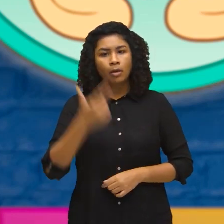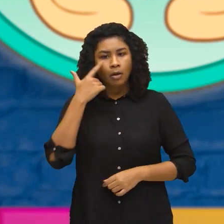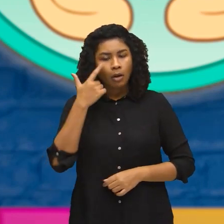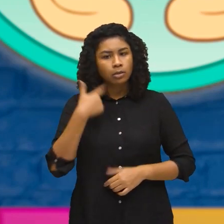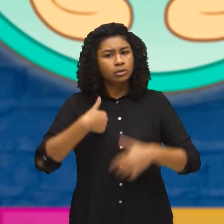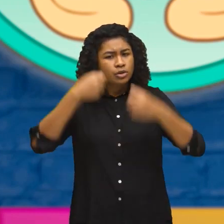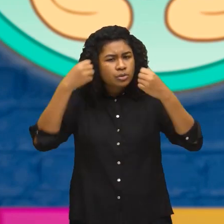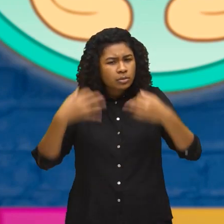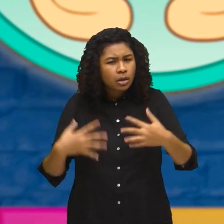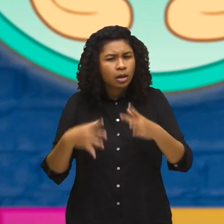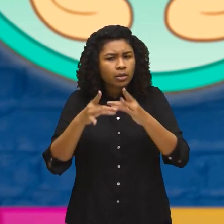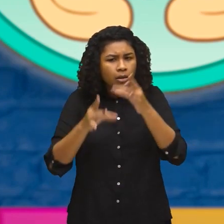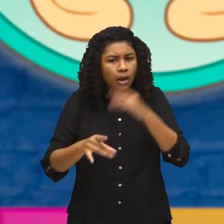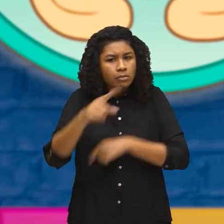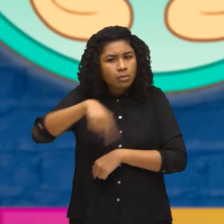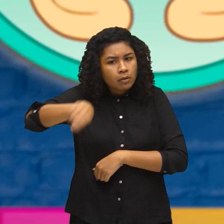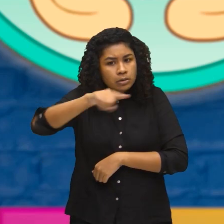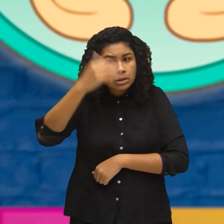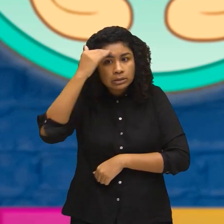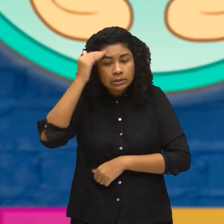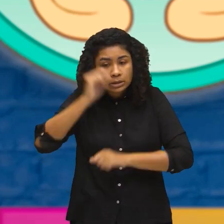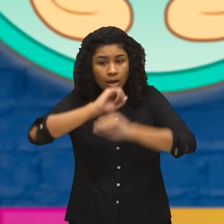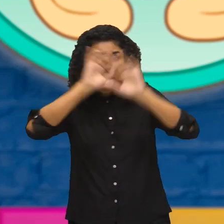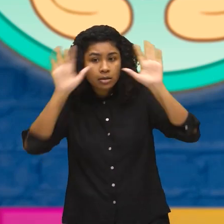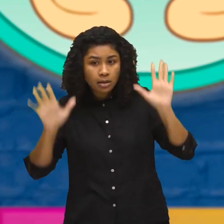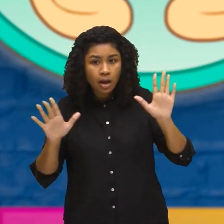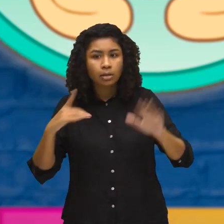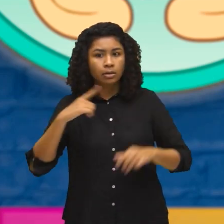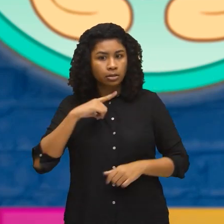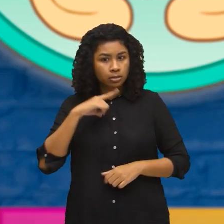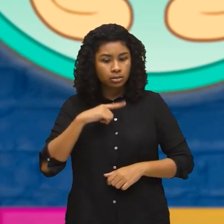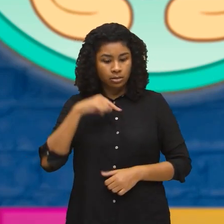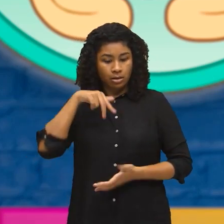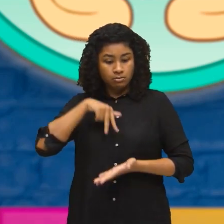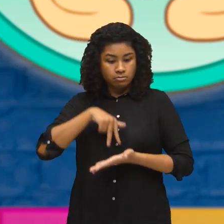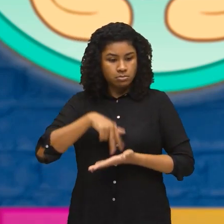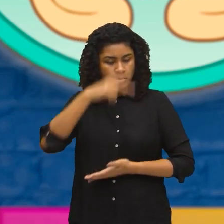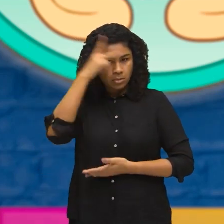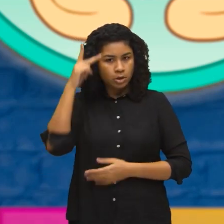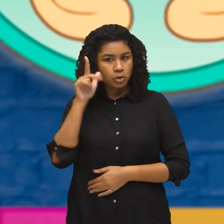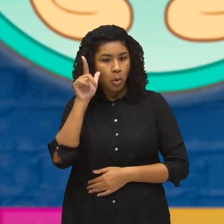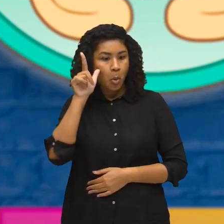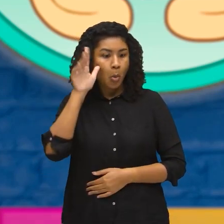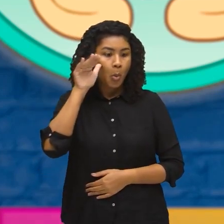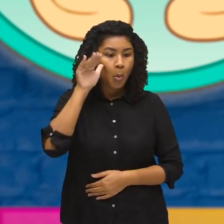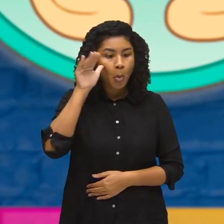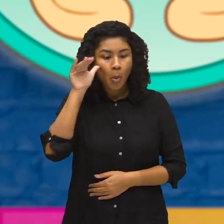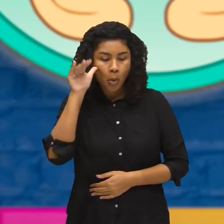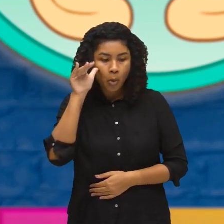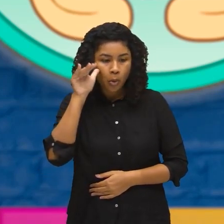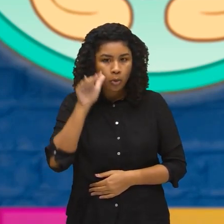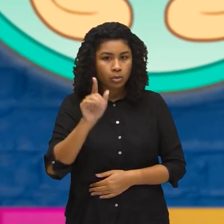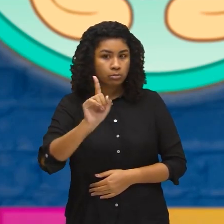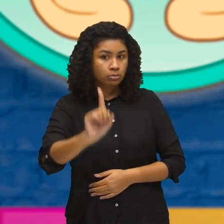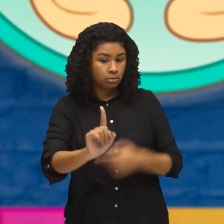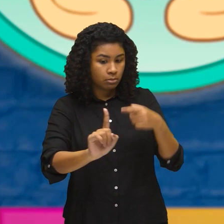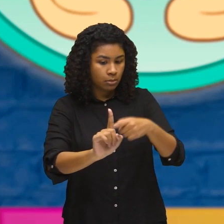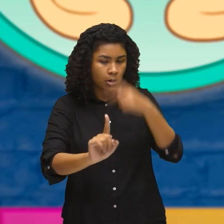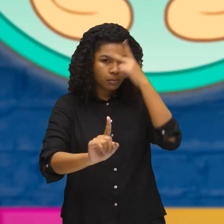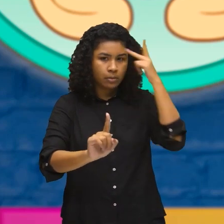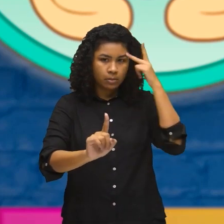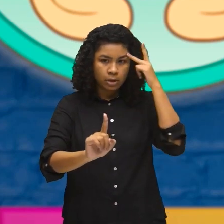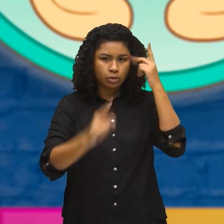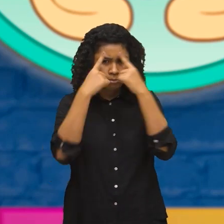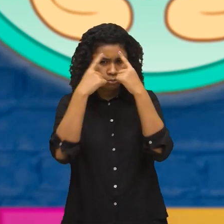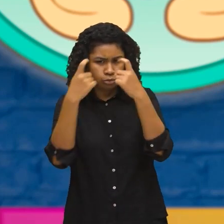ter essa visão da vítima, do agressor e do espectador, tá bom? Aí, nós temos